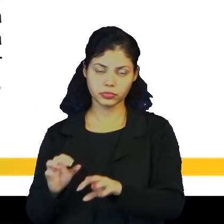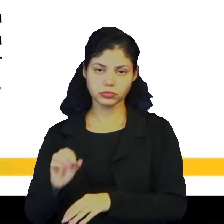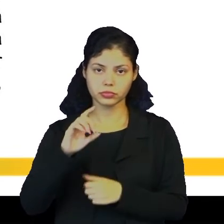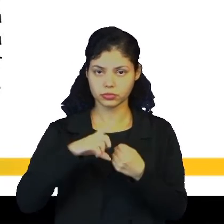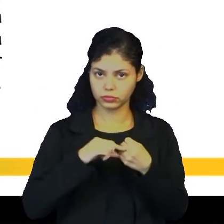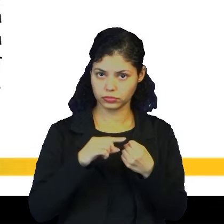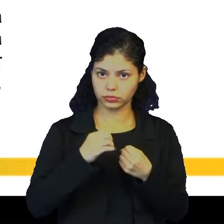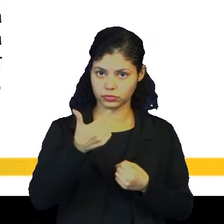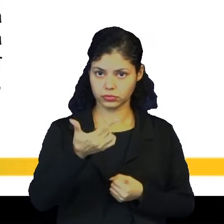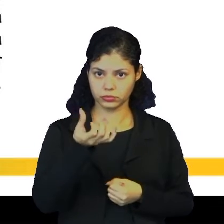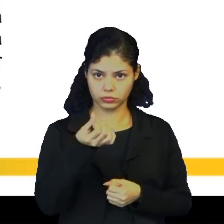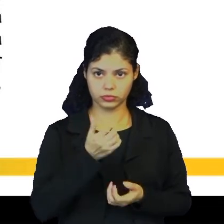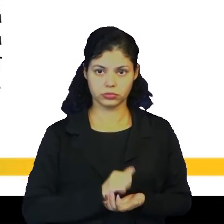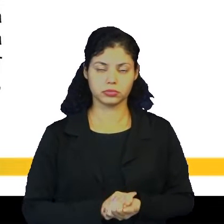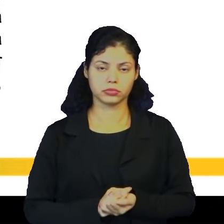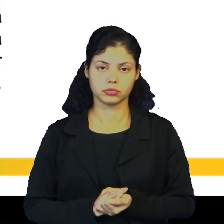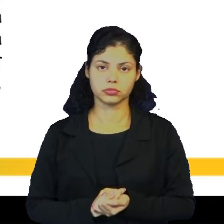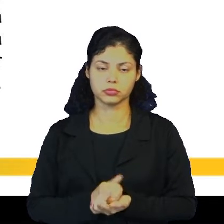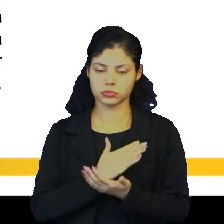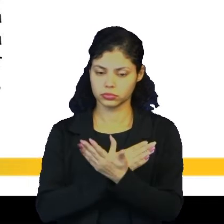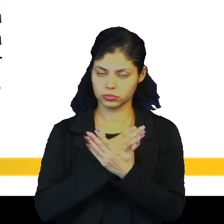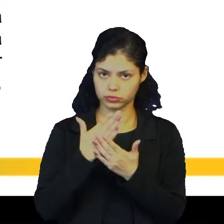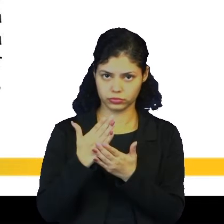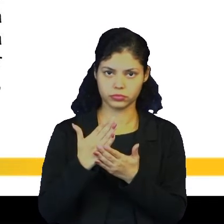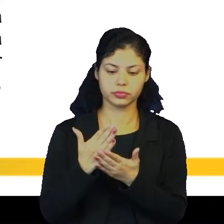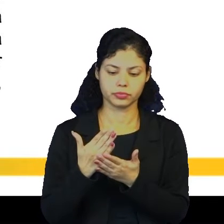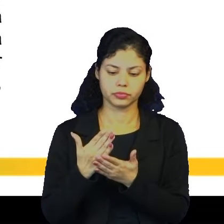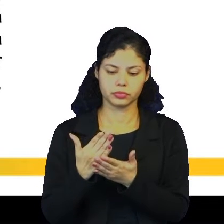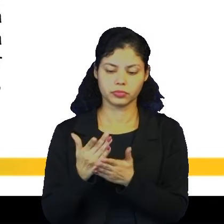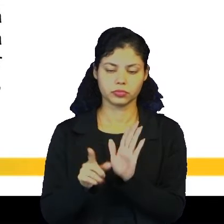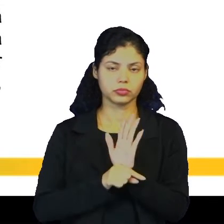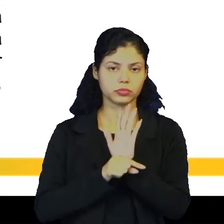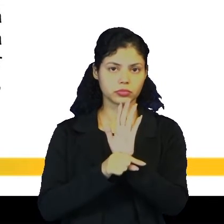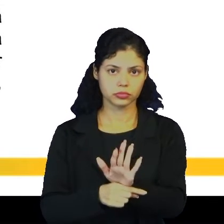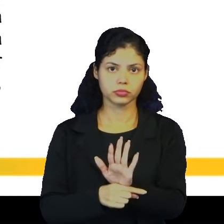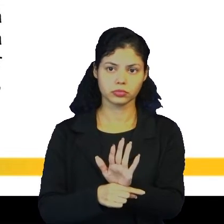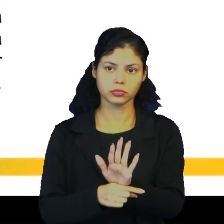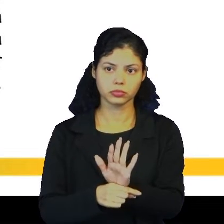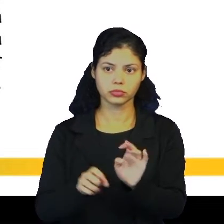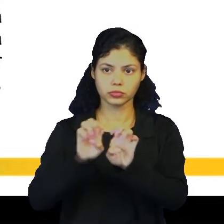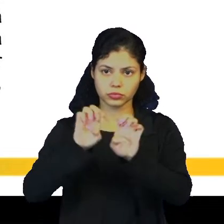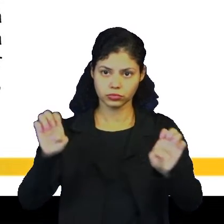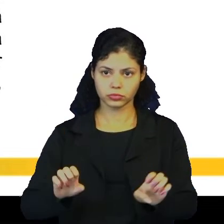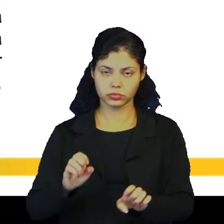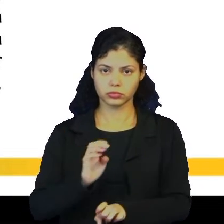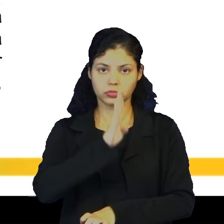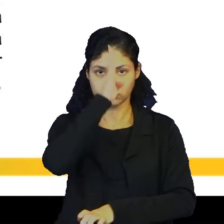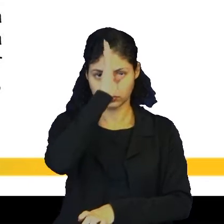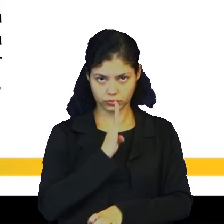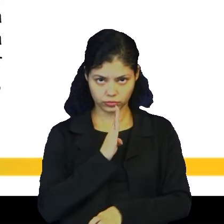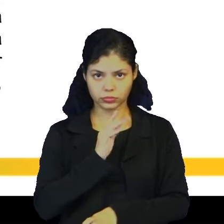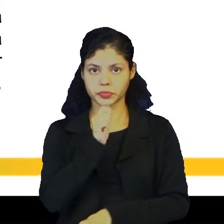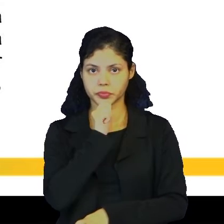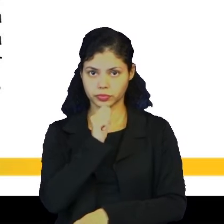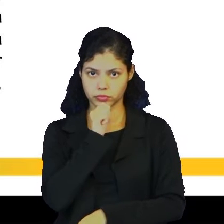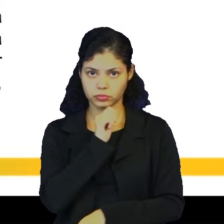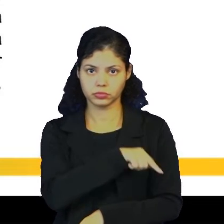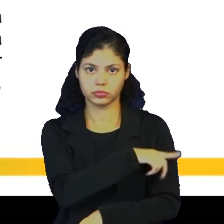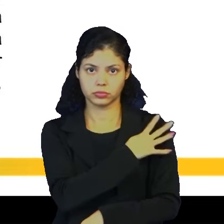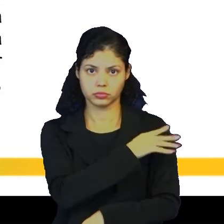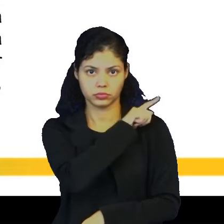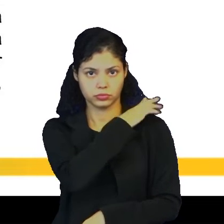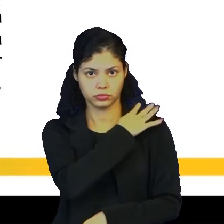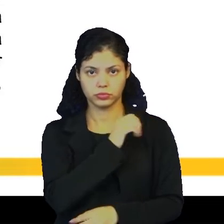artigo 26, e logo no início, né, a indicação de que a instrução será gratuita, pelo menos nos graus elementares